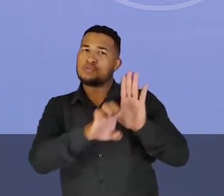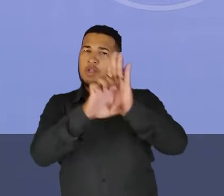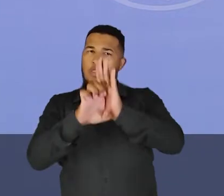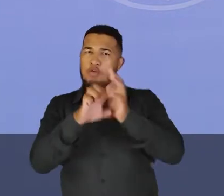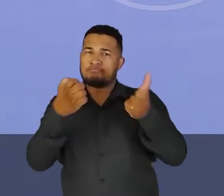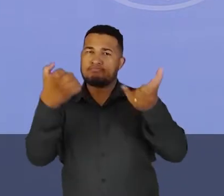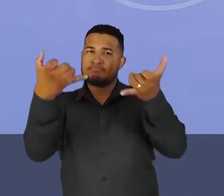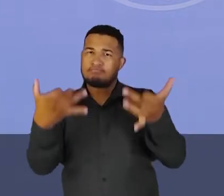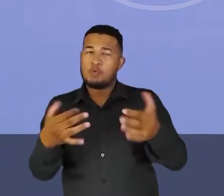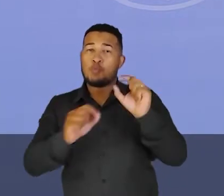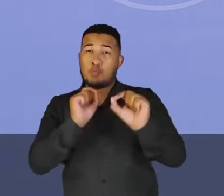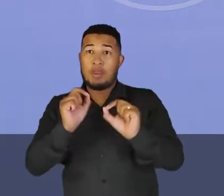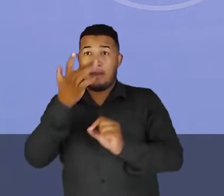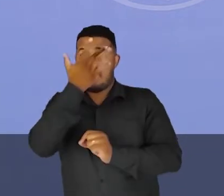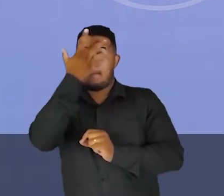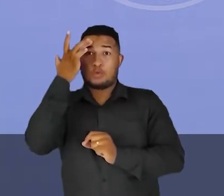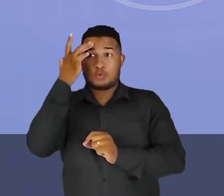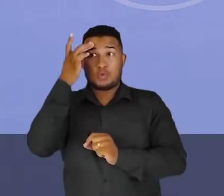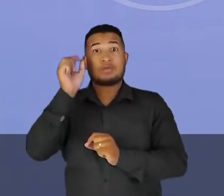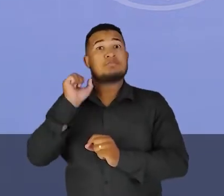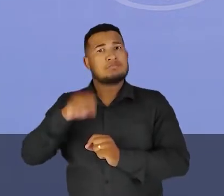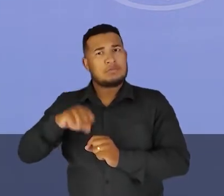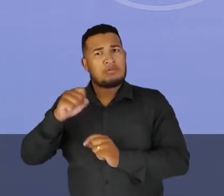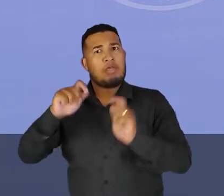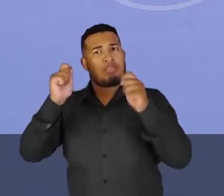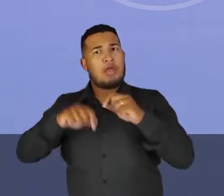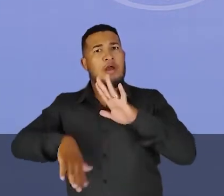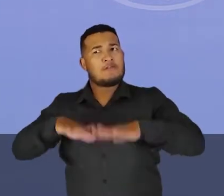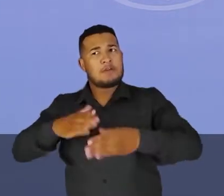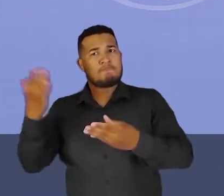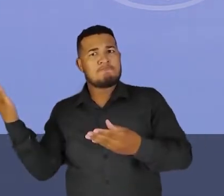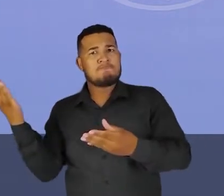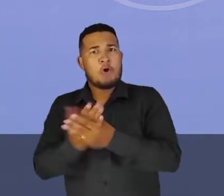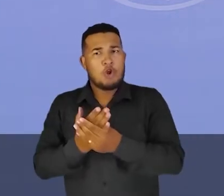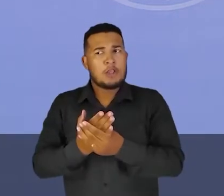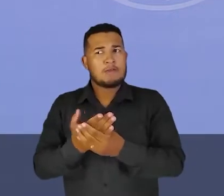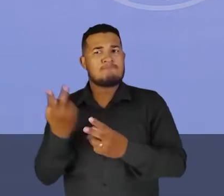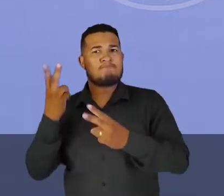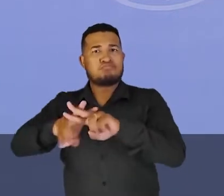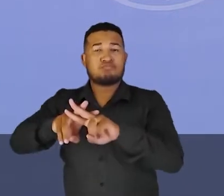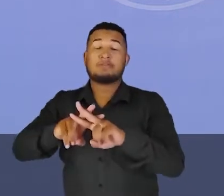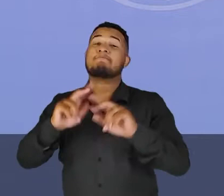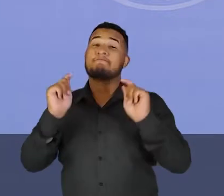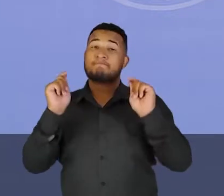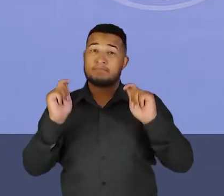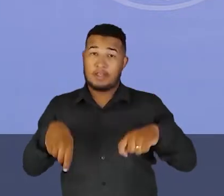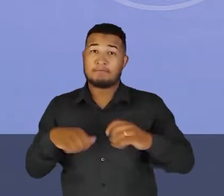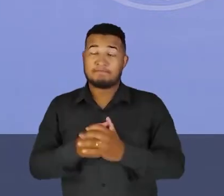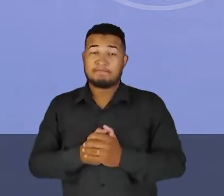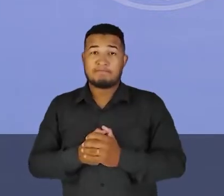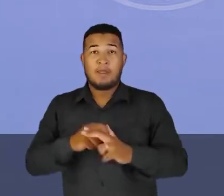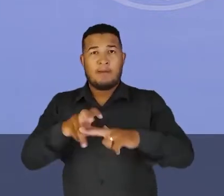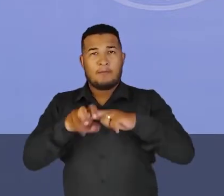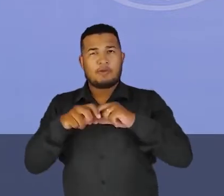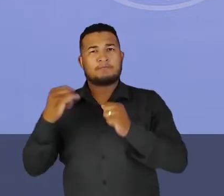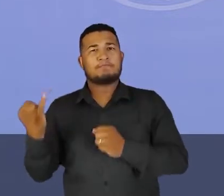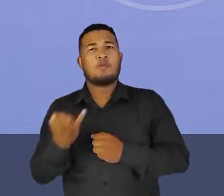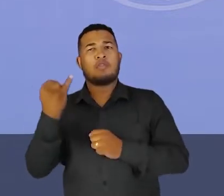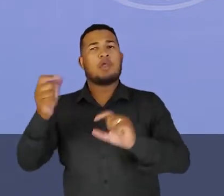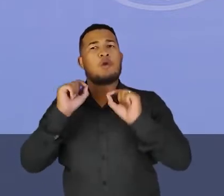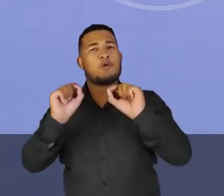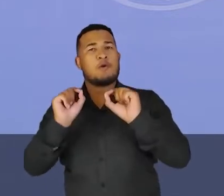do Idoso, a pessoa, sim, pode responder por isso, ok? Então, é por isso que é importante